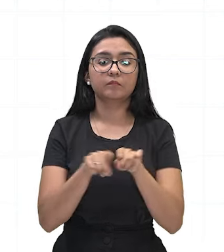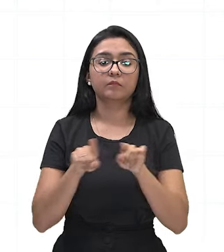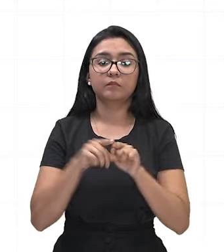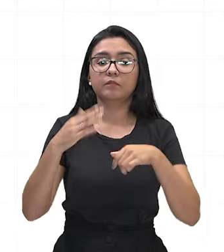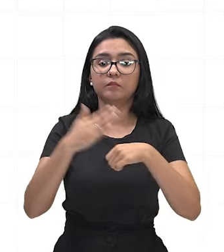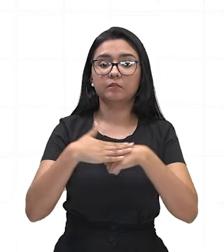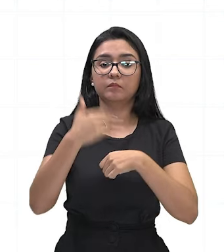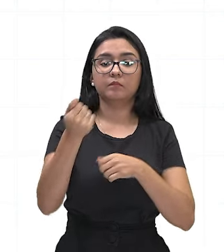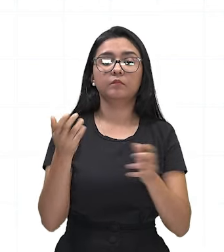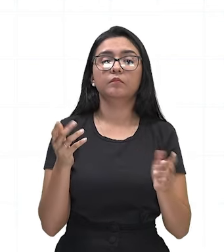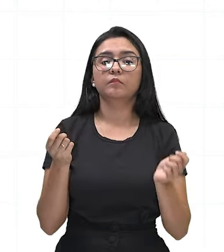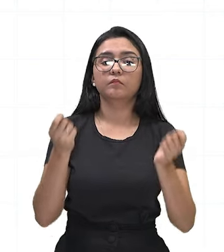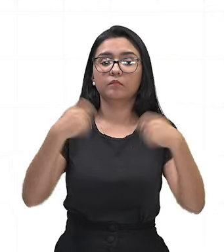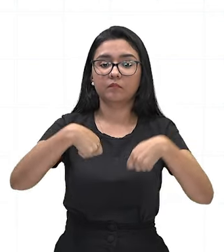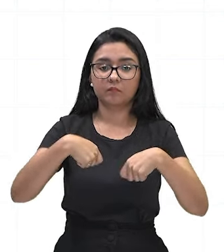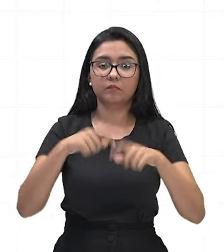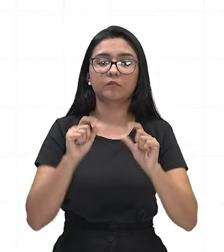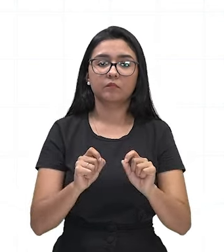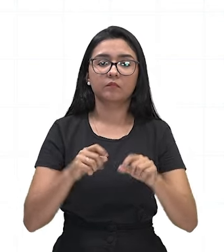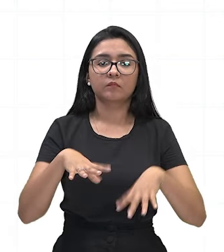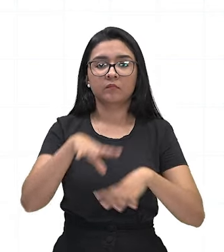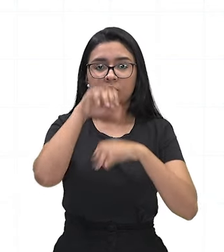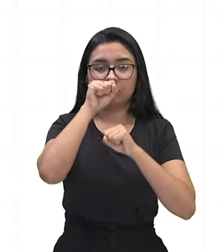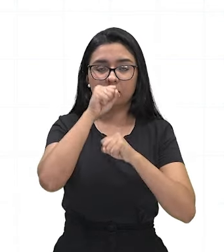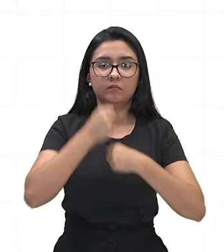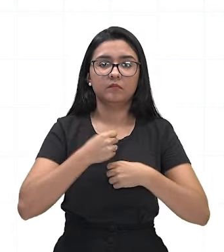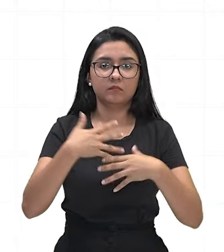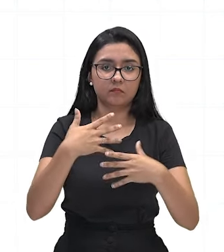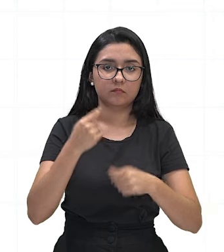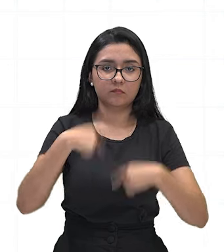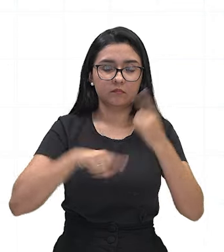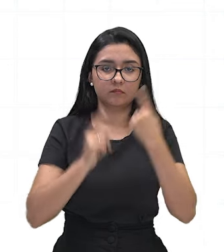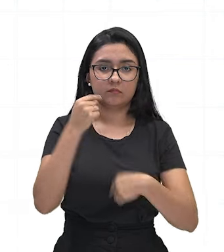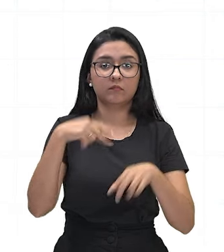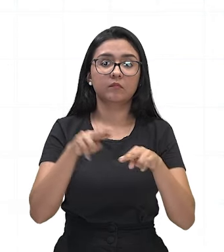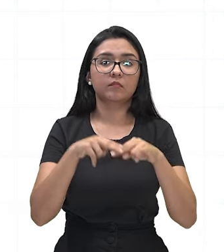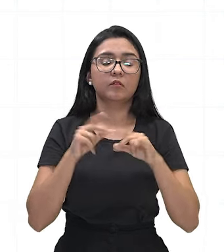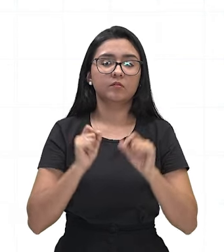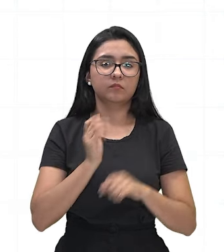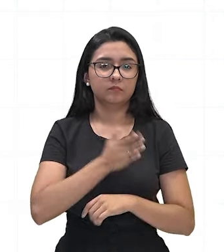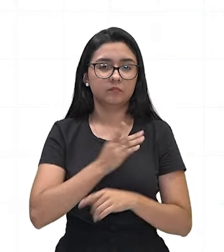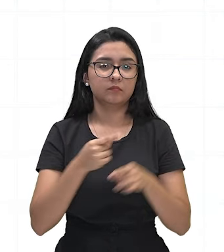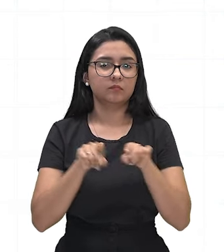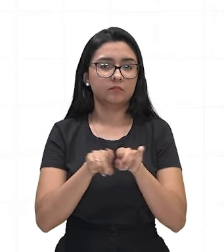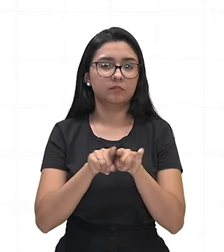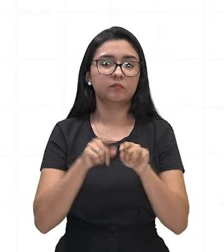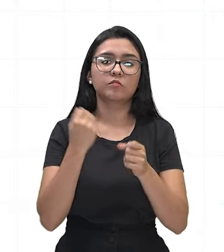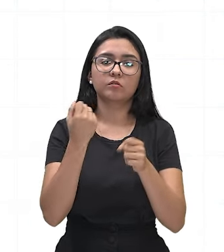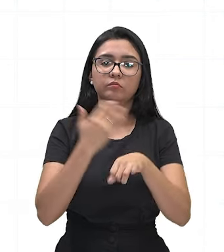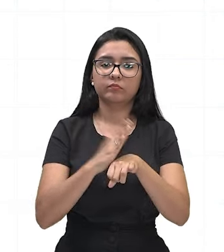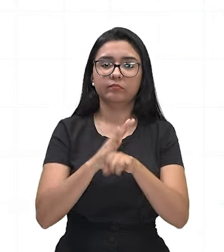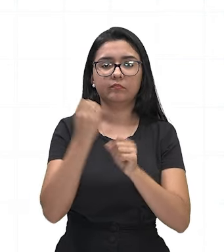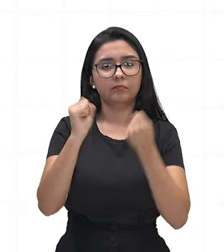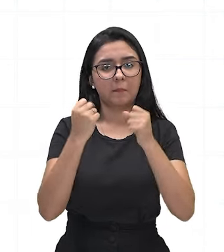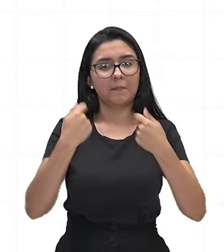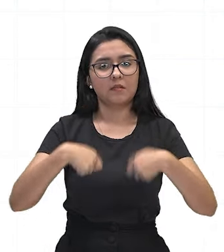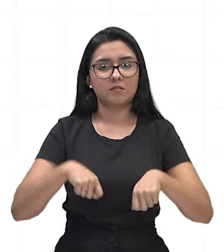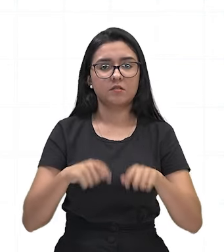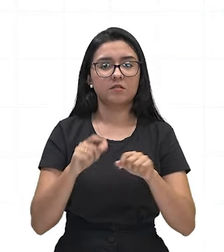melhorar a capacidade cardiorespiratória de uma pessoa justamente porque são exercícios que têm uma certa